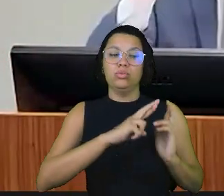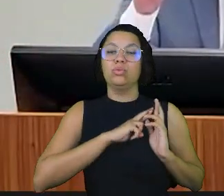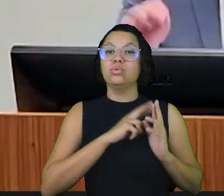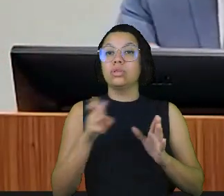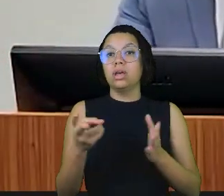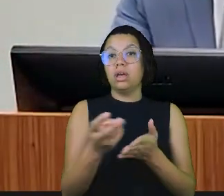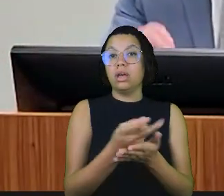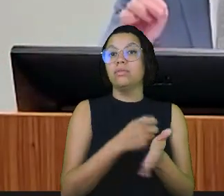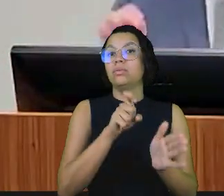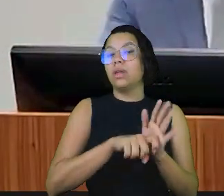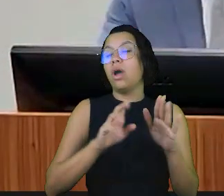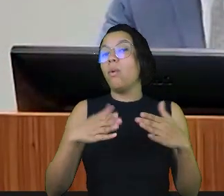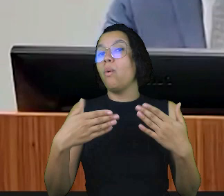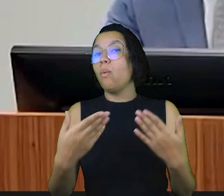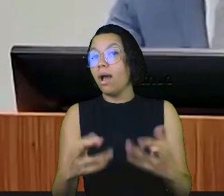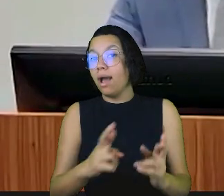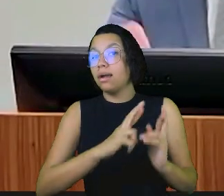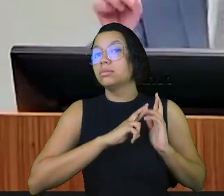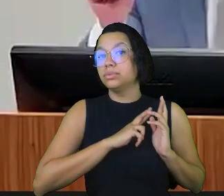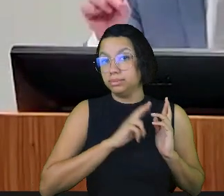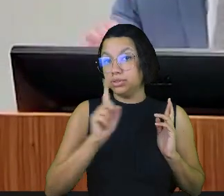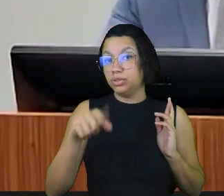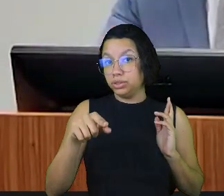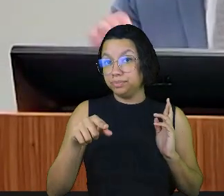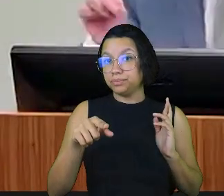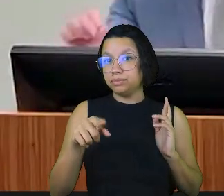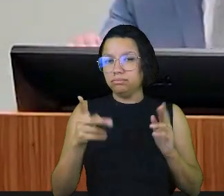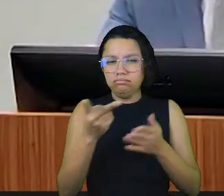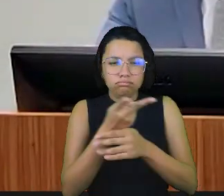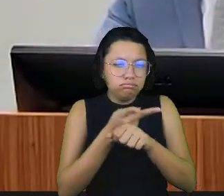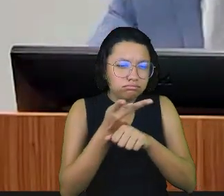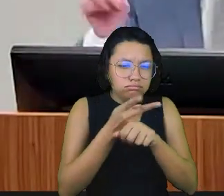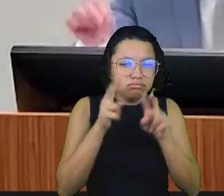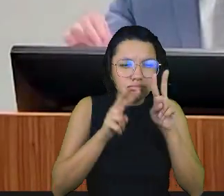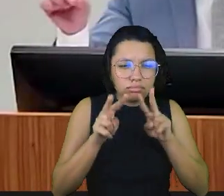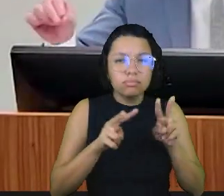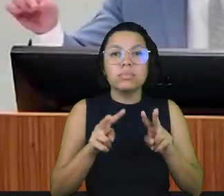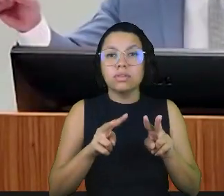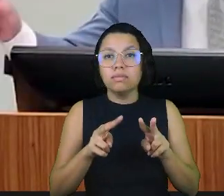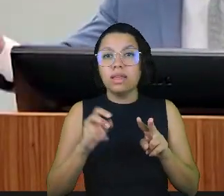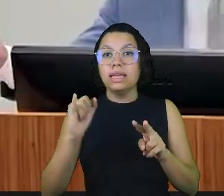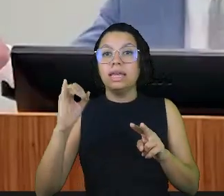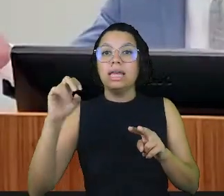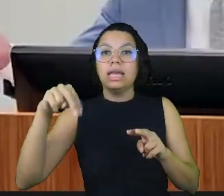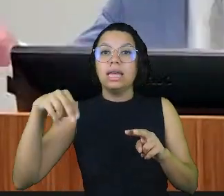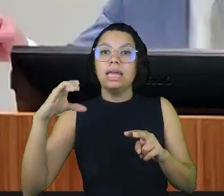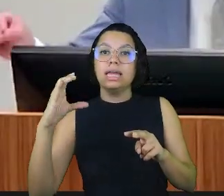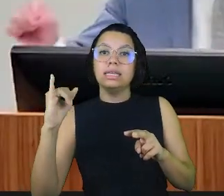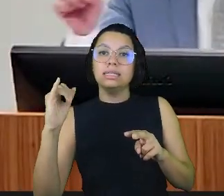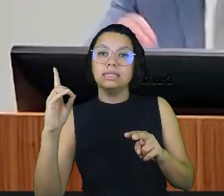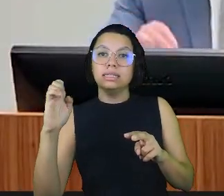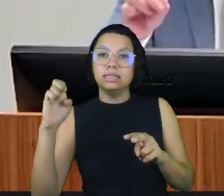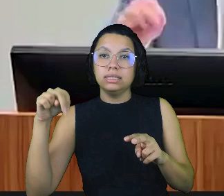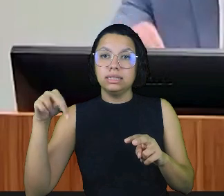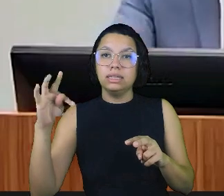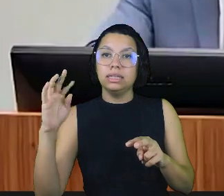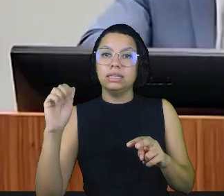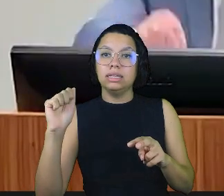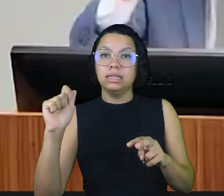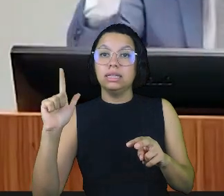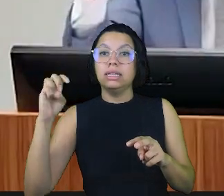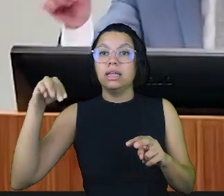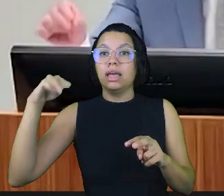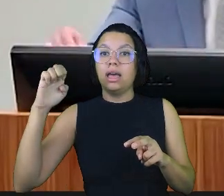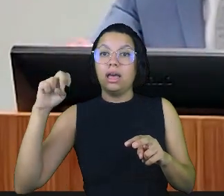tributário, quando a responsabilidade é apurada incidentalmente. quando ela é